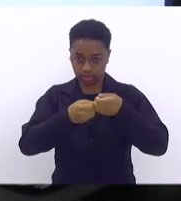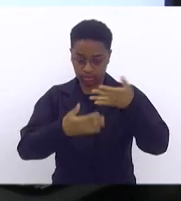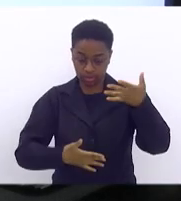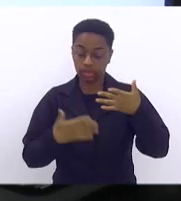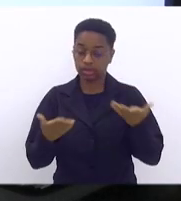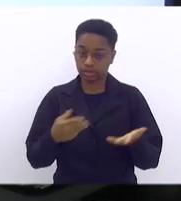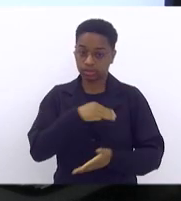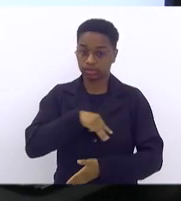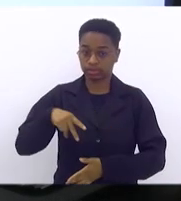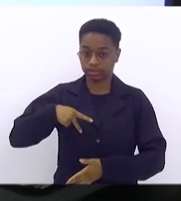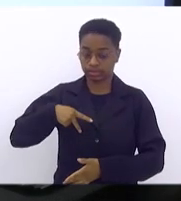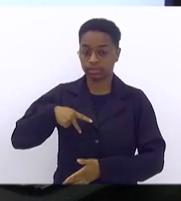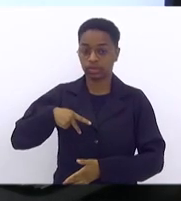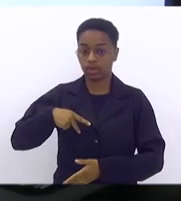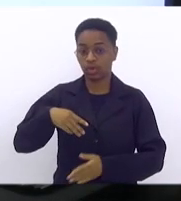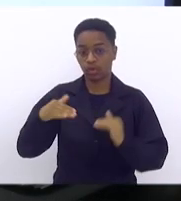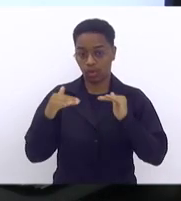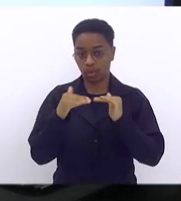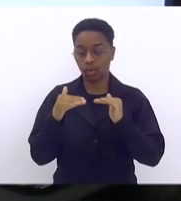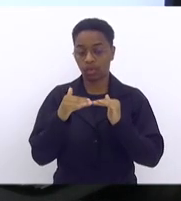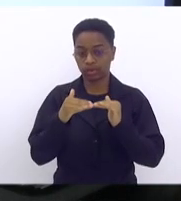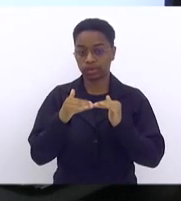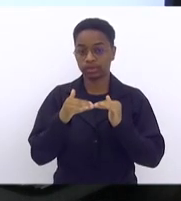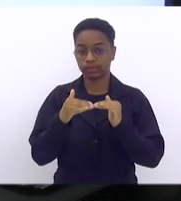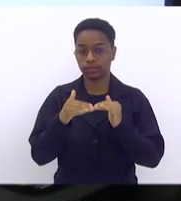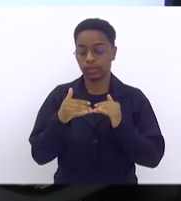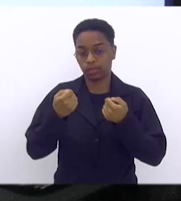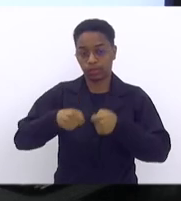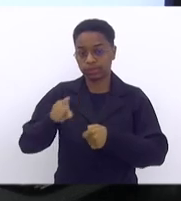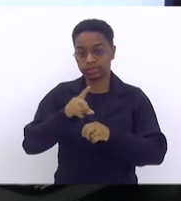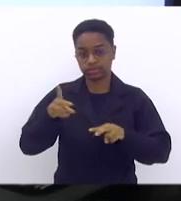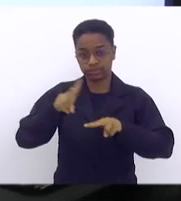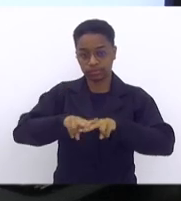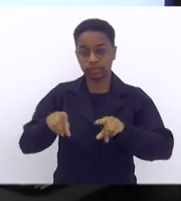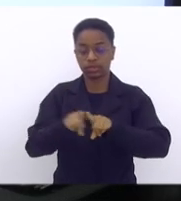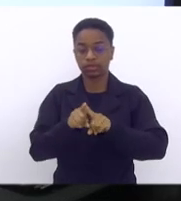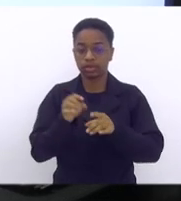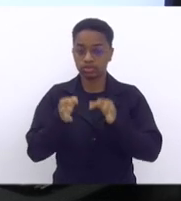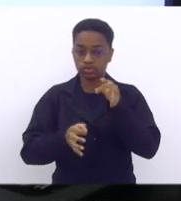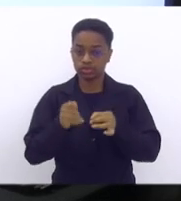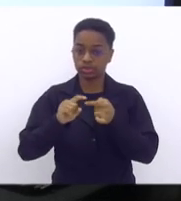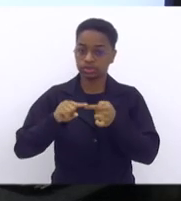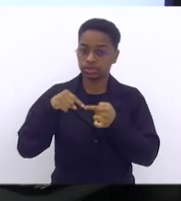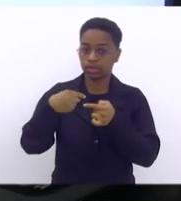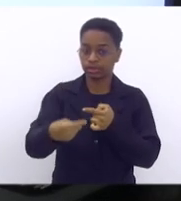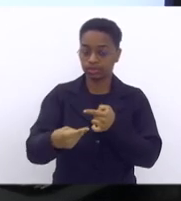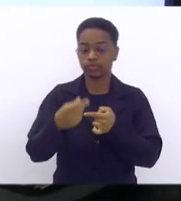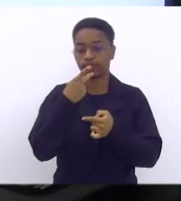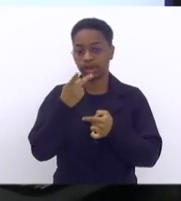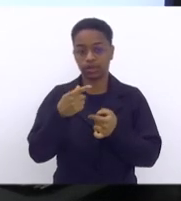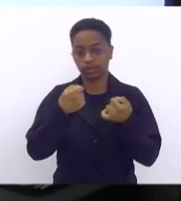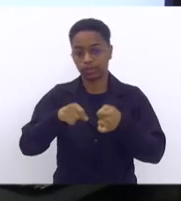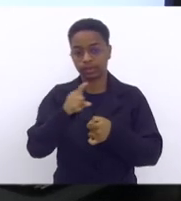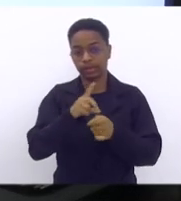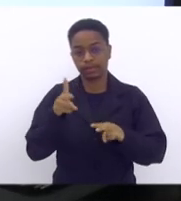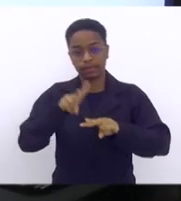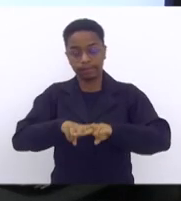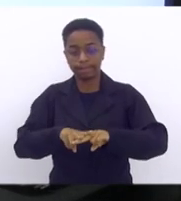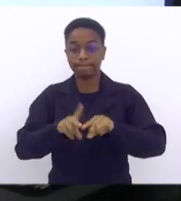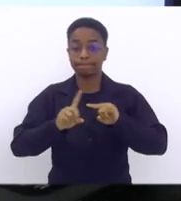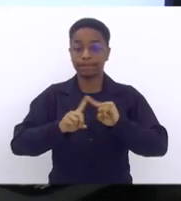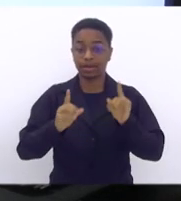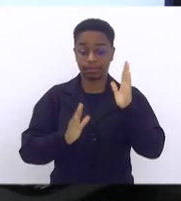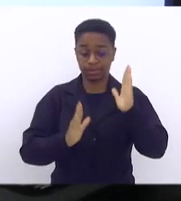Ministério Público concorda com a revogação da prisão e o juiz, posteriormente, revoga essa prisão preventiva. Mas fato é que,